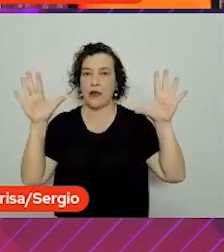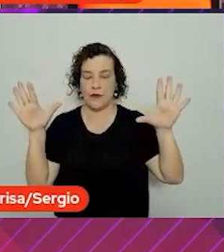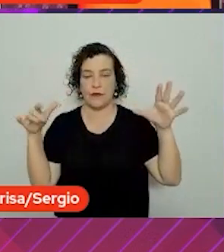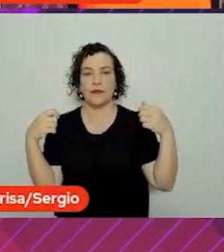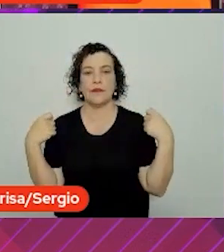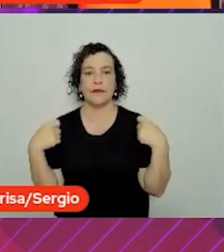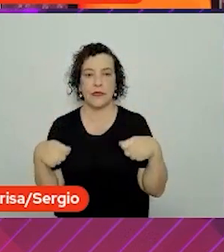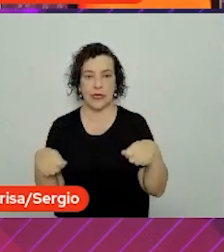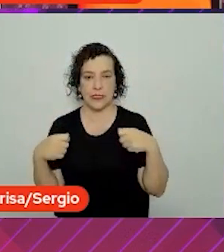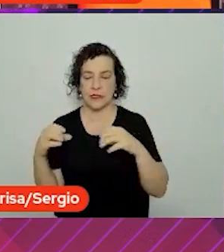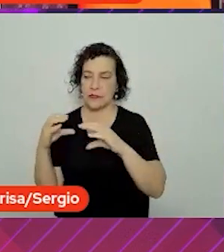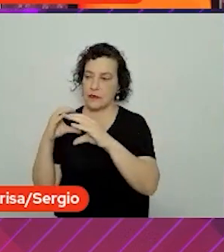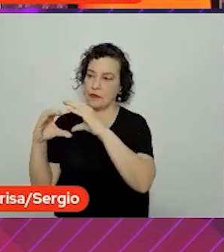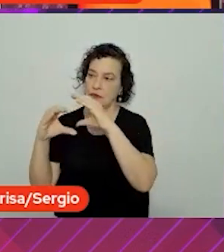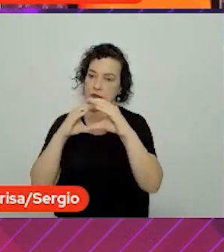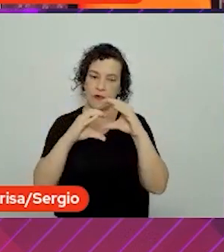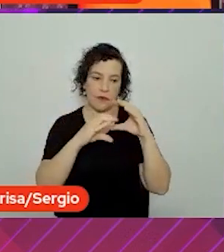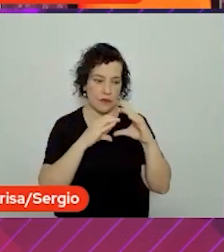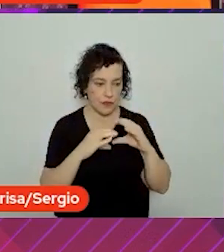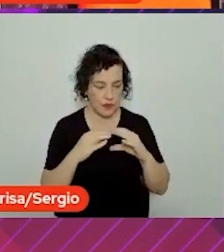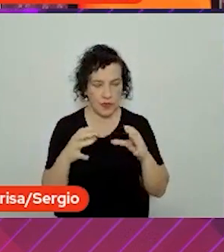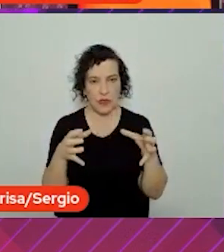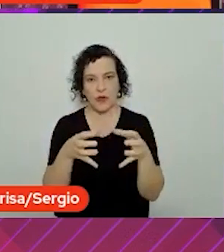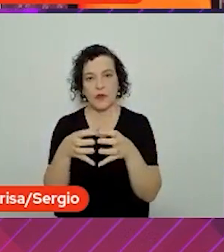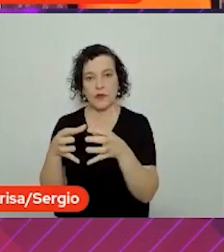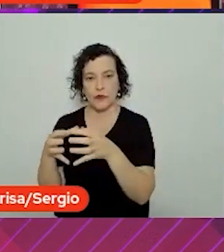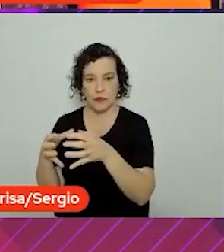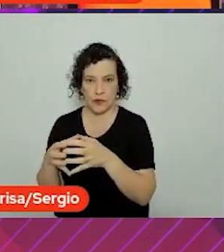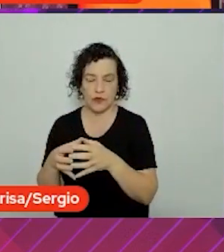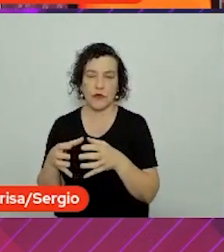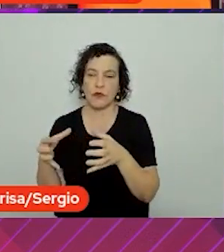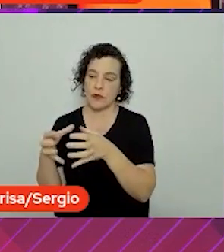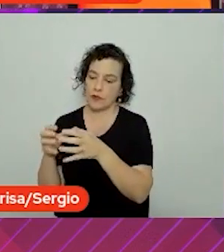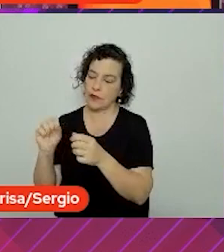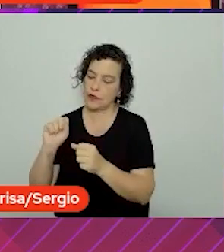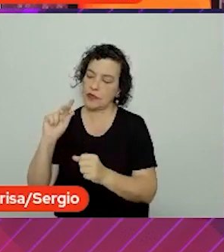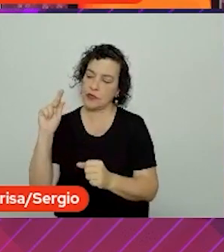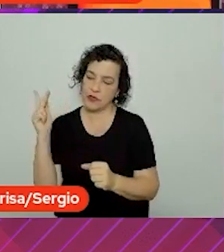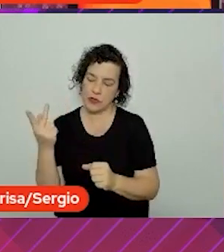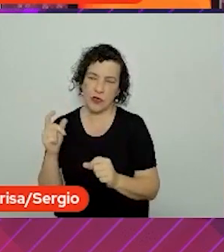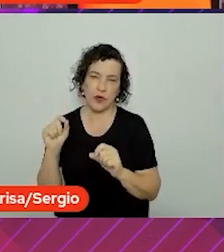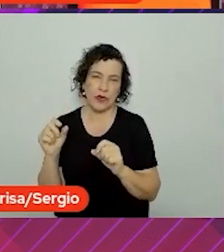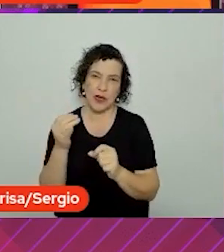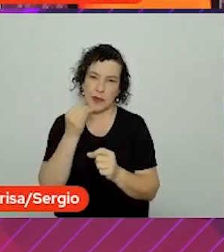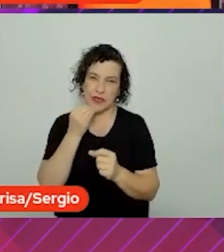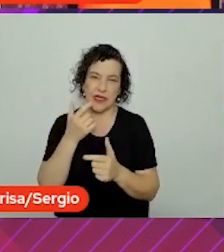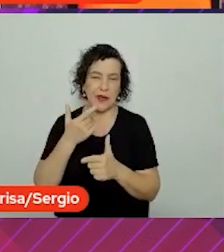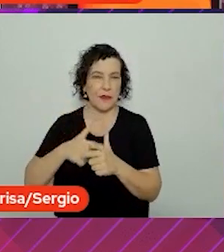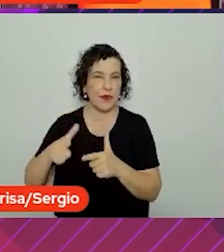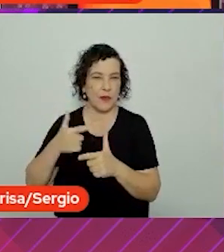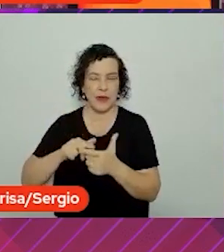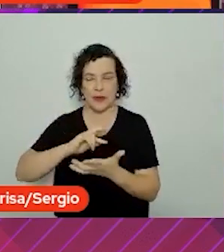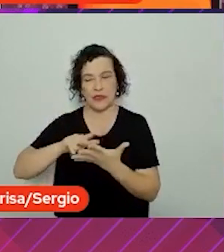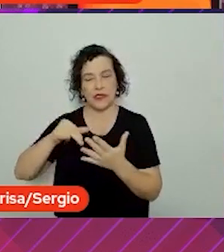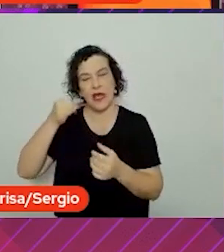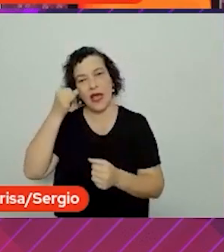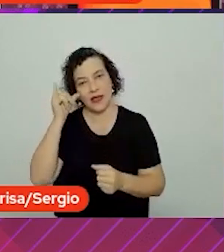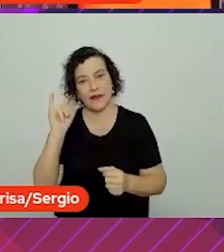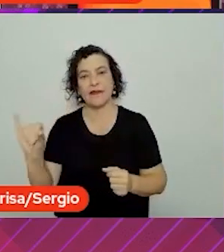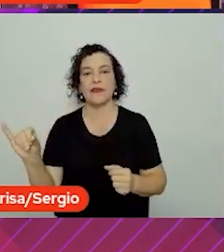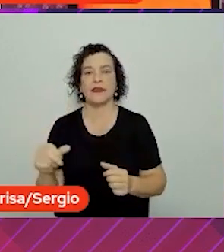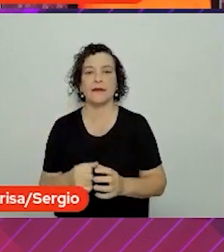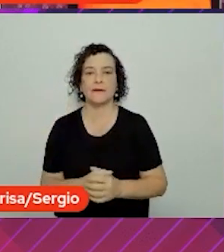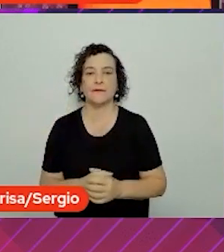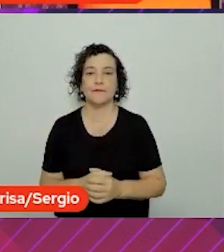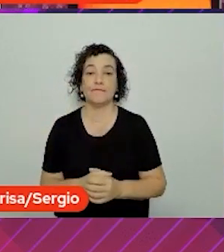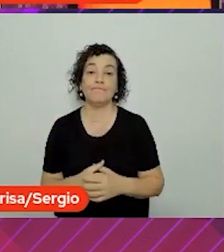se comunica com as pessoas, com as equipes e stakeholders, para evitar ambiguidades e desalinhamentos necessários.